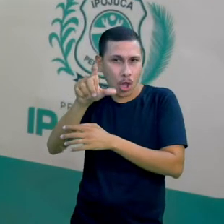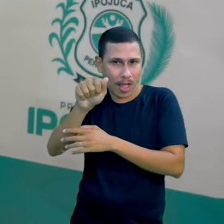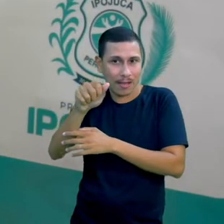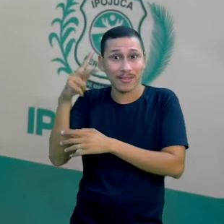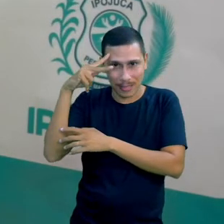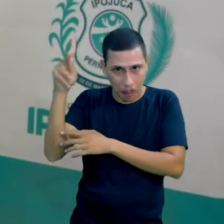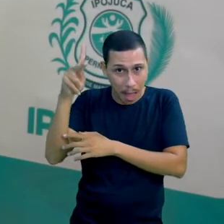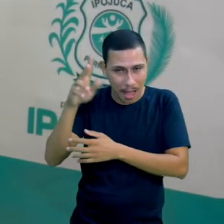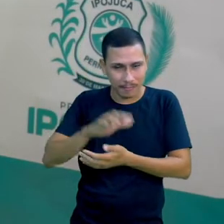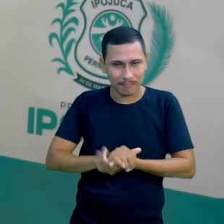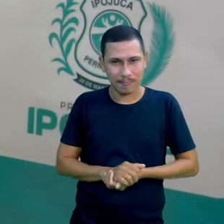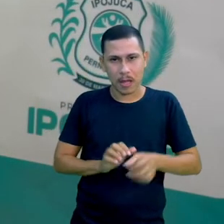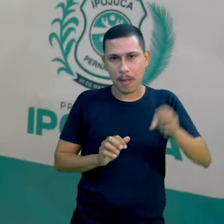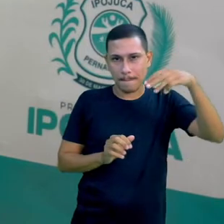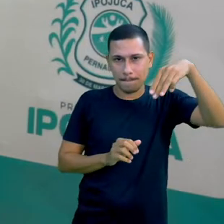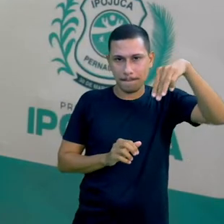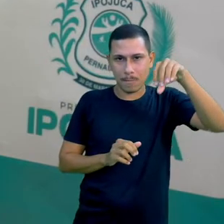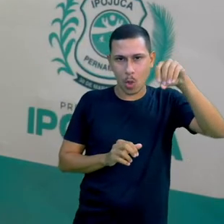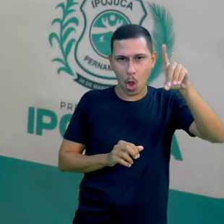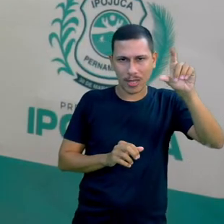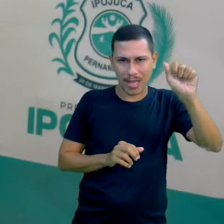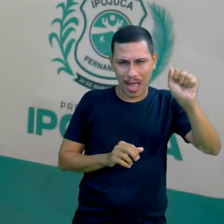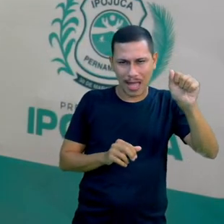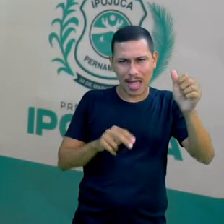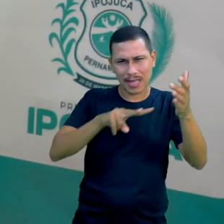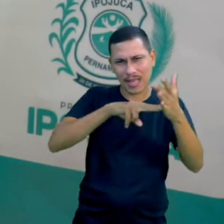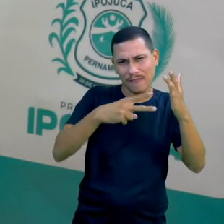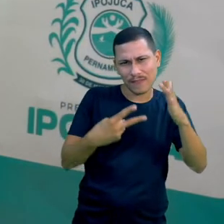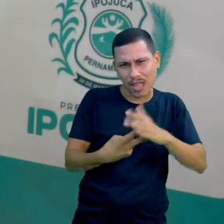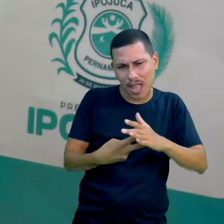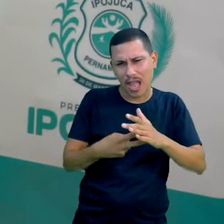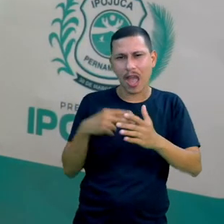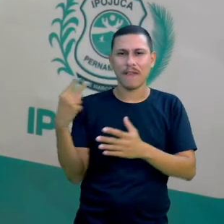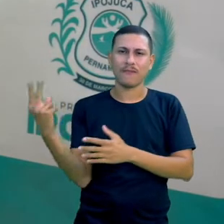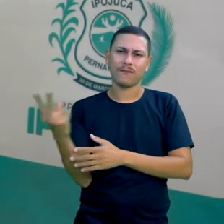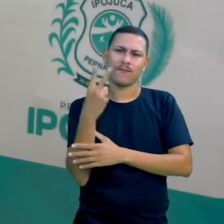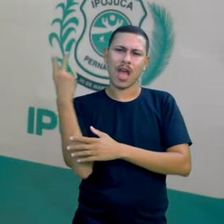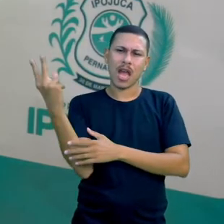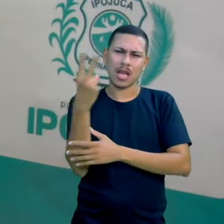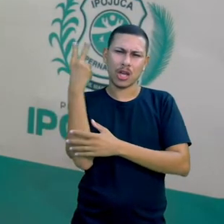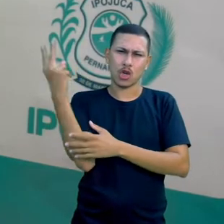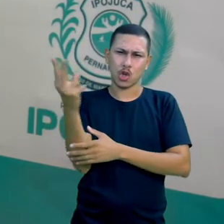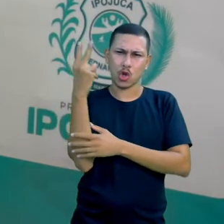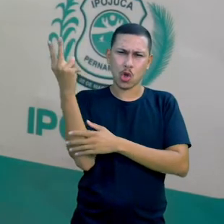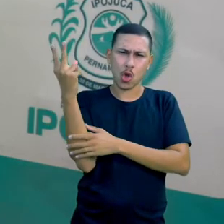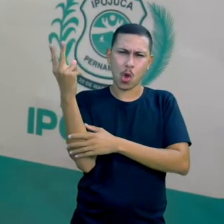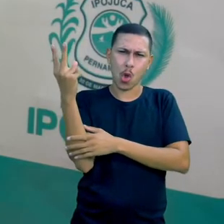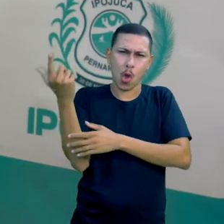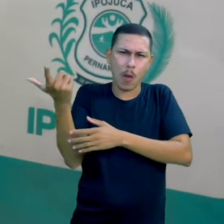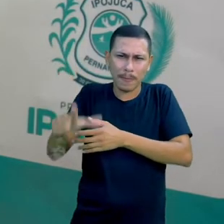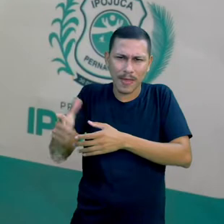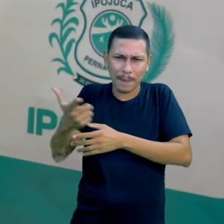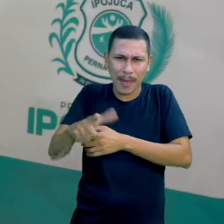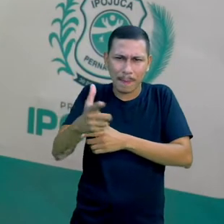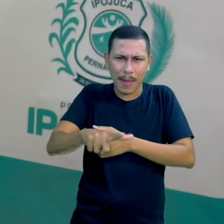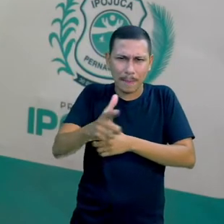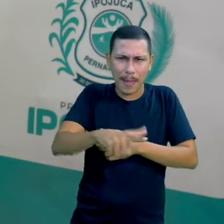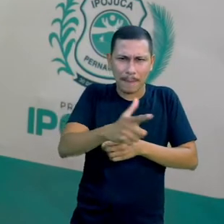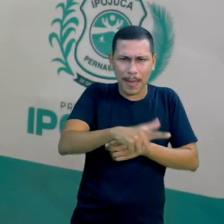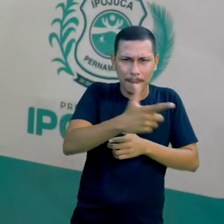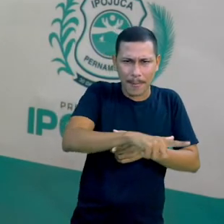relembrar. Moda representa o valor mais frequente de um conjunto de dados.